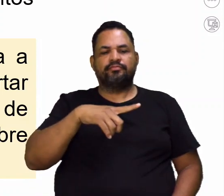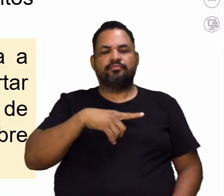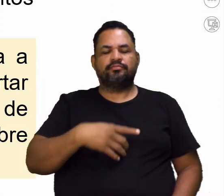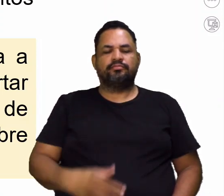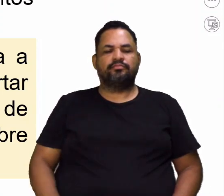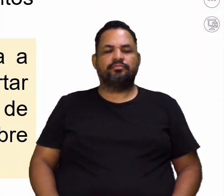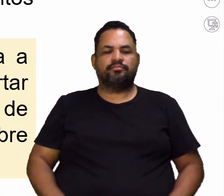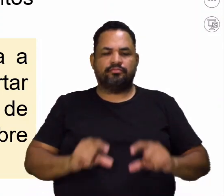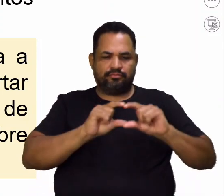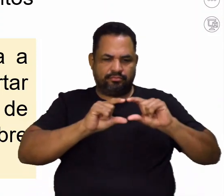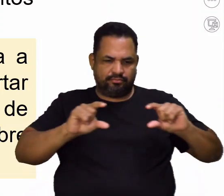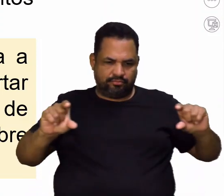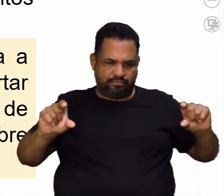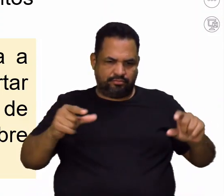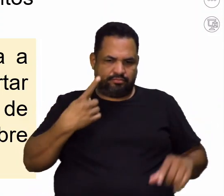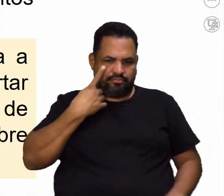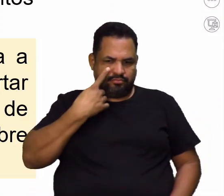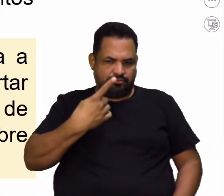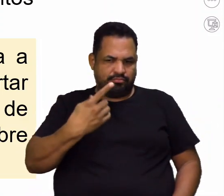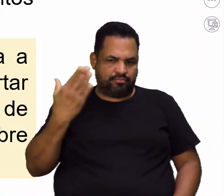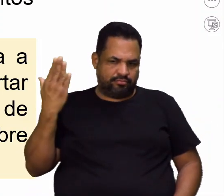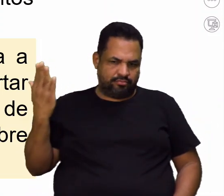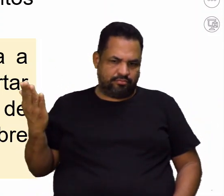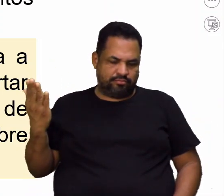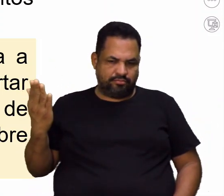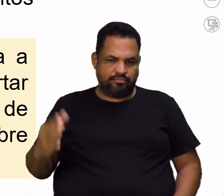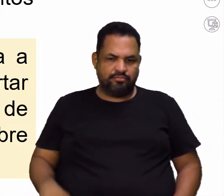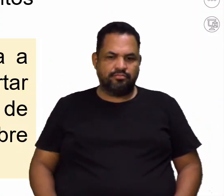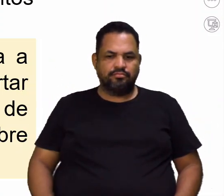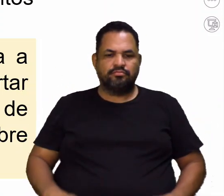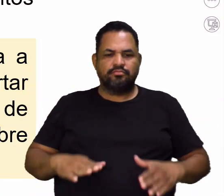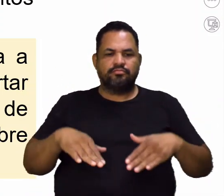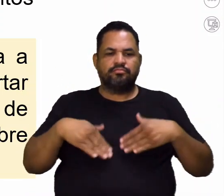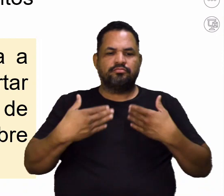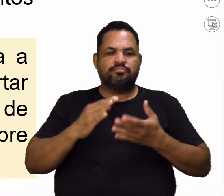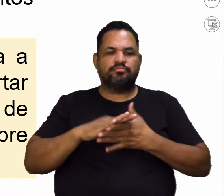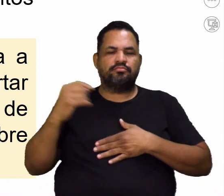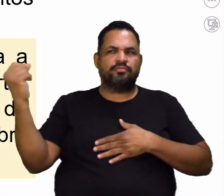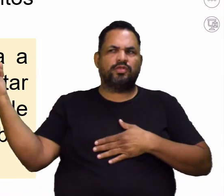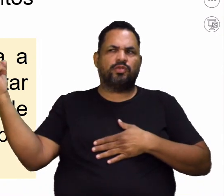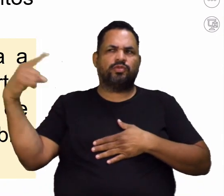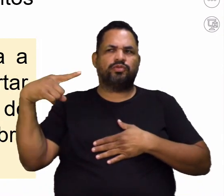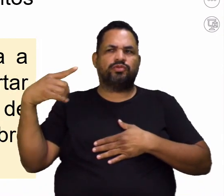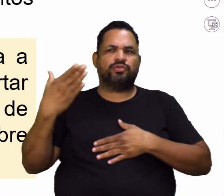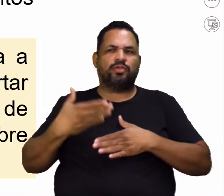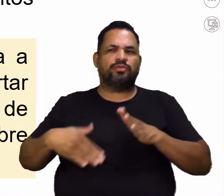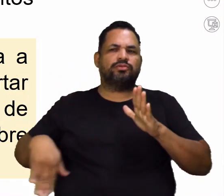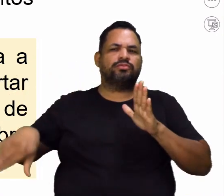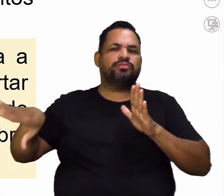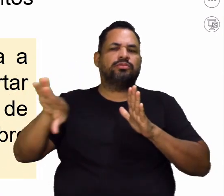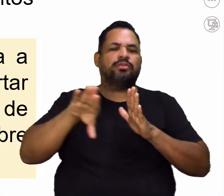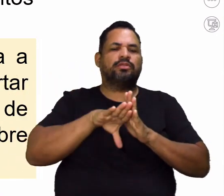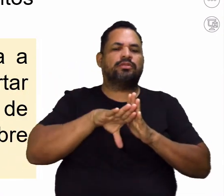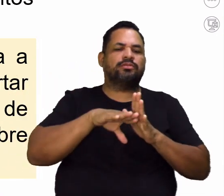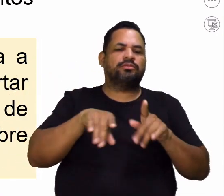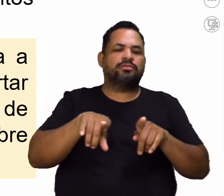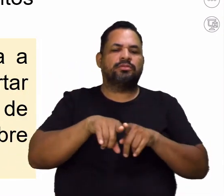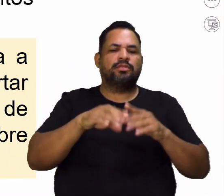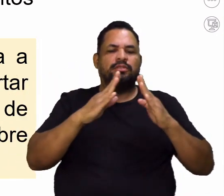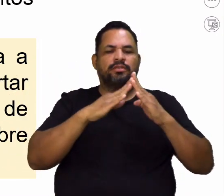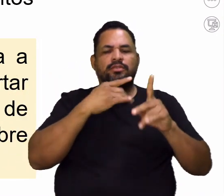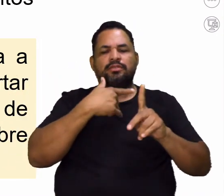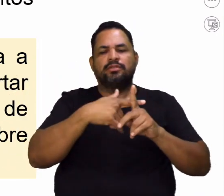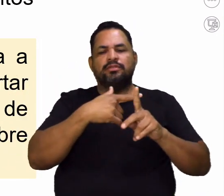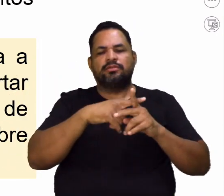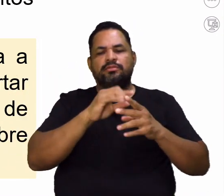o trechinho para vocês tá quando fala assim o sol vinha também a capela e